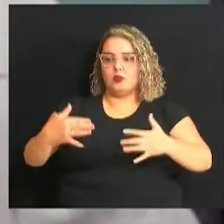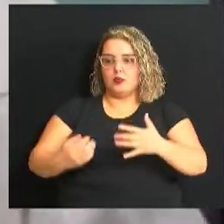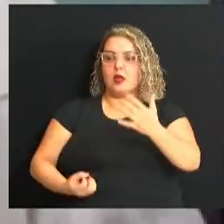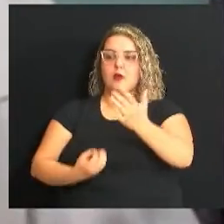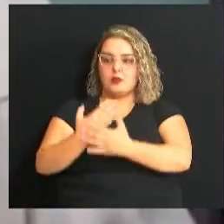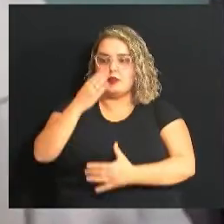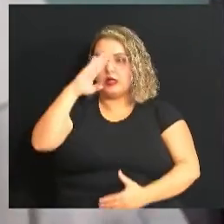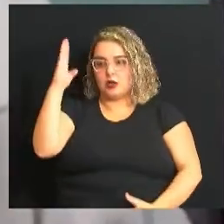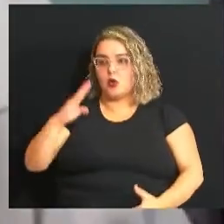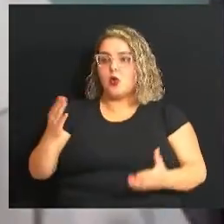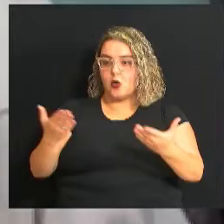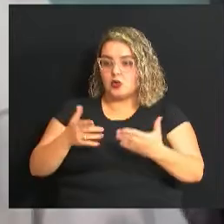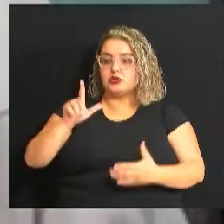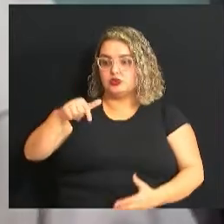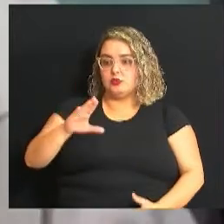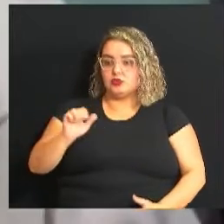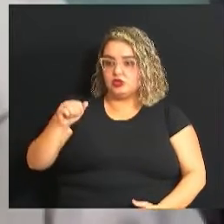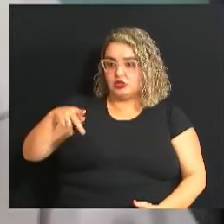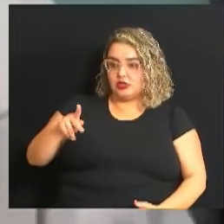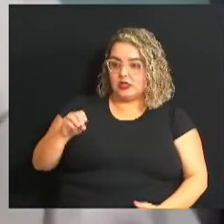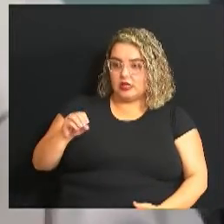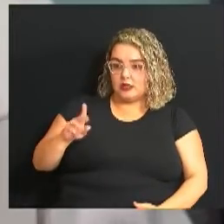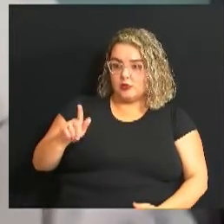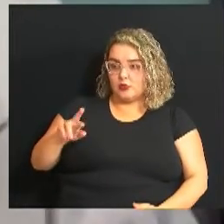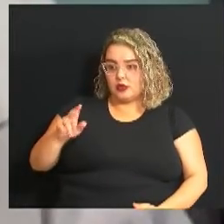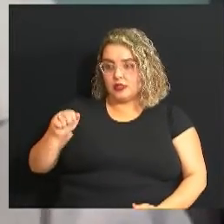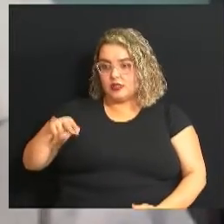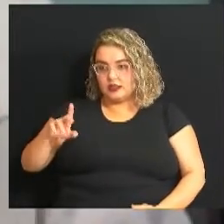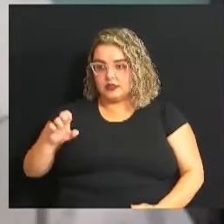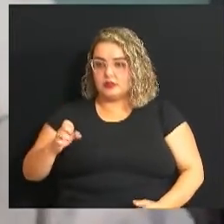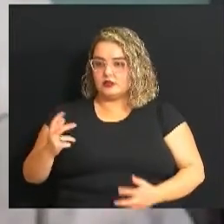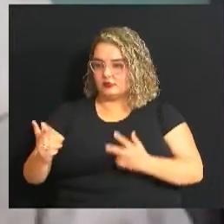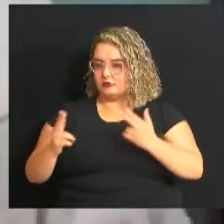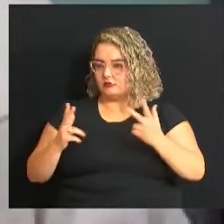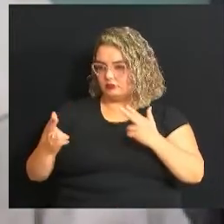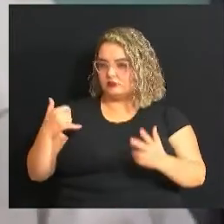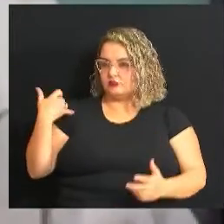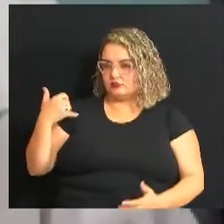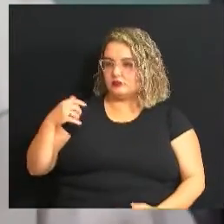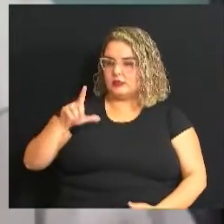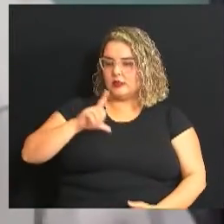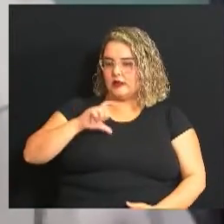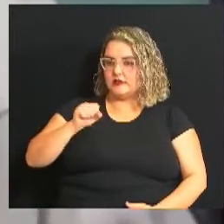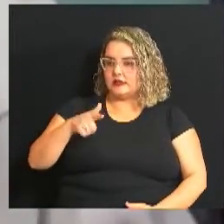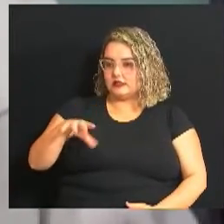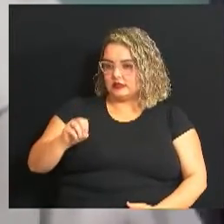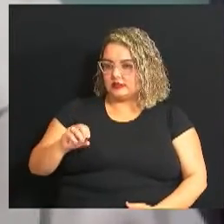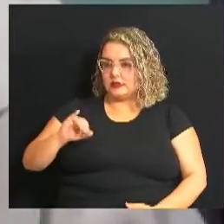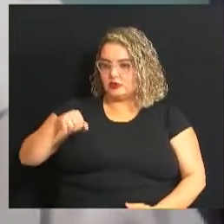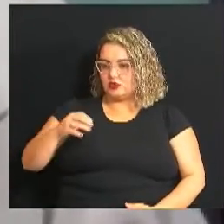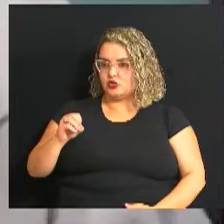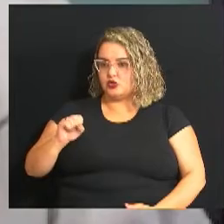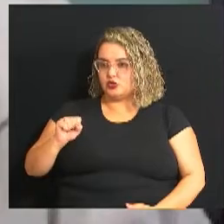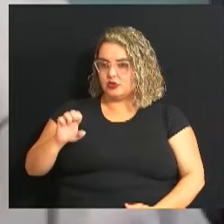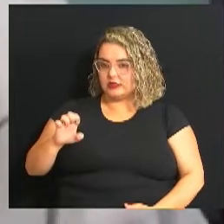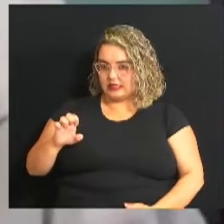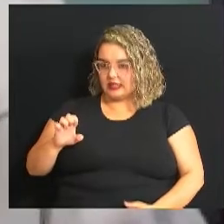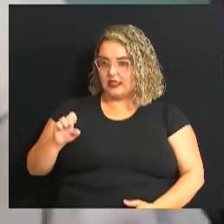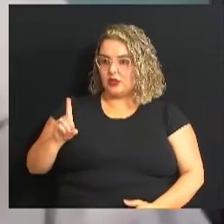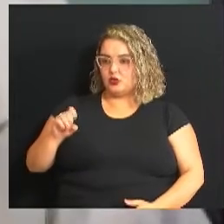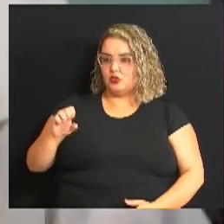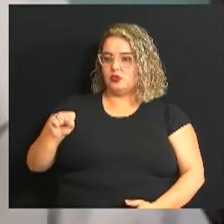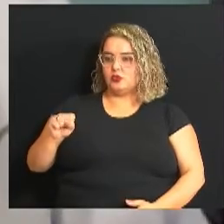Hoje, depois de Campo Grande, na mesma época de Campo Grande, a gente teve São José dos Campos, São Carlos. Agora já são